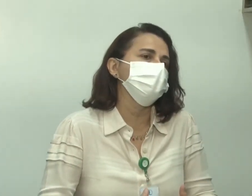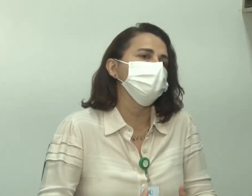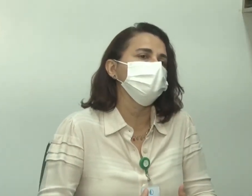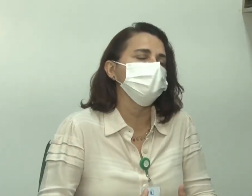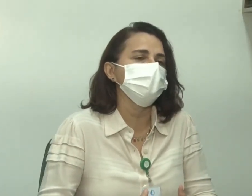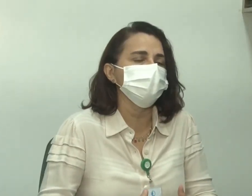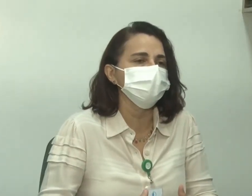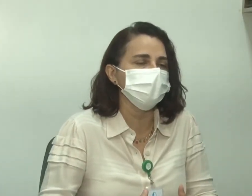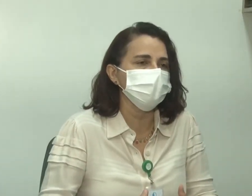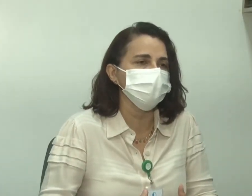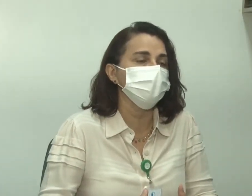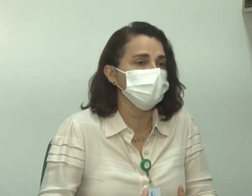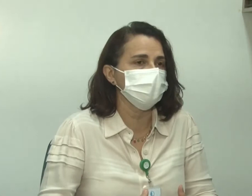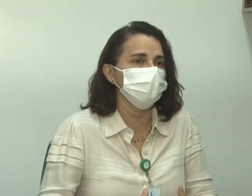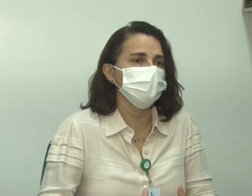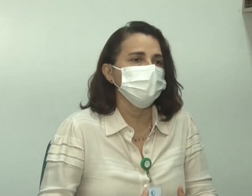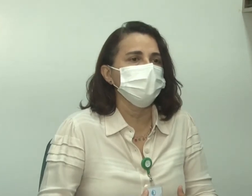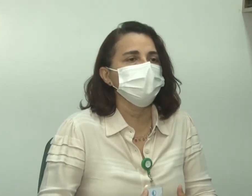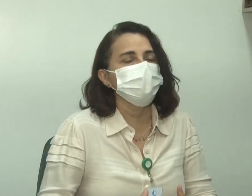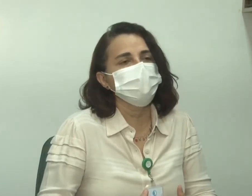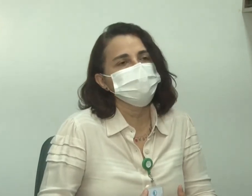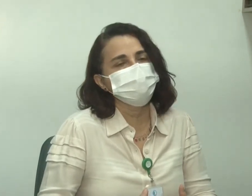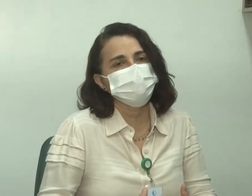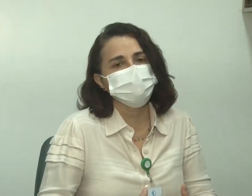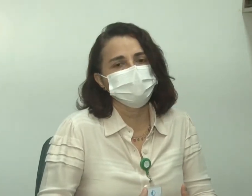ouro, tem uma eficácia maior,